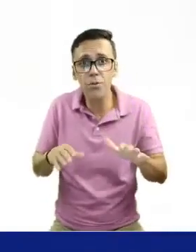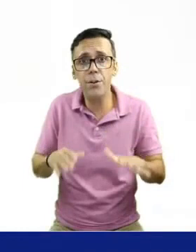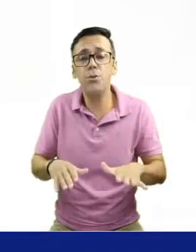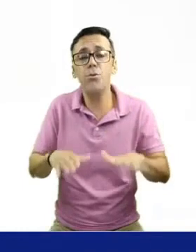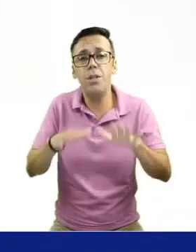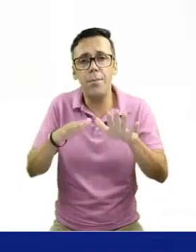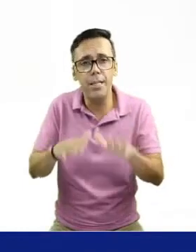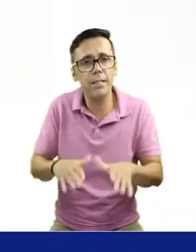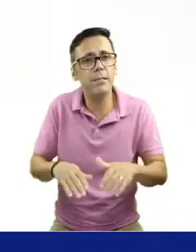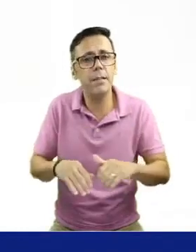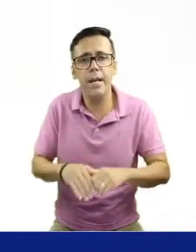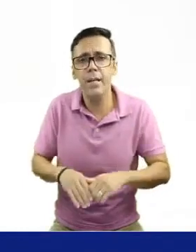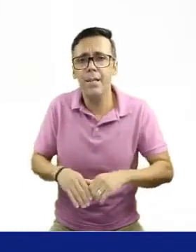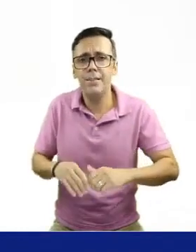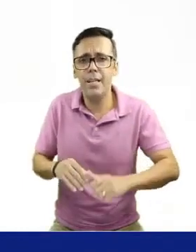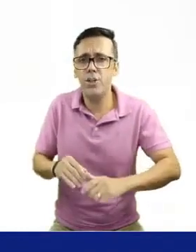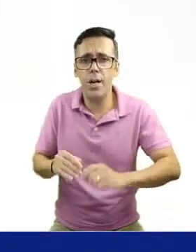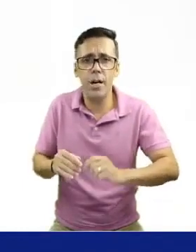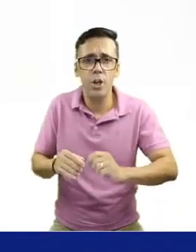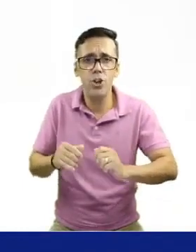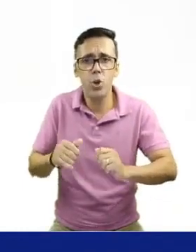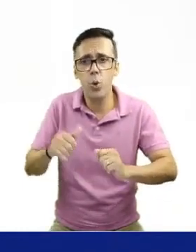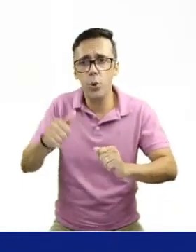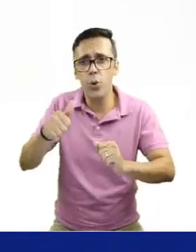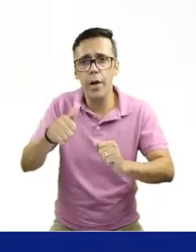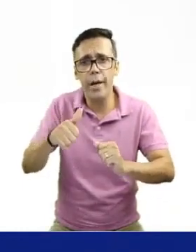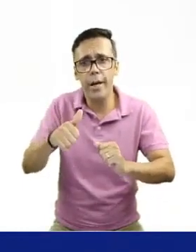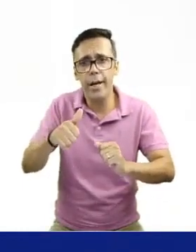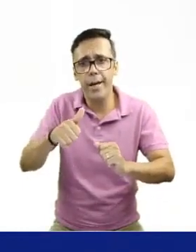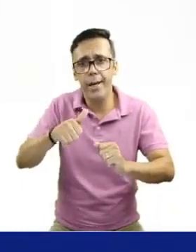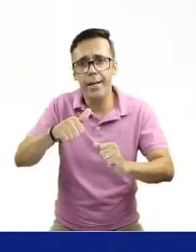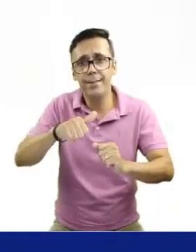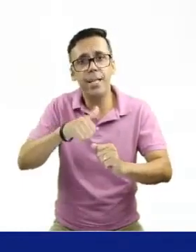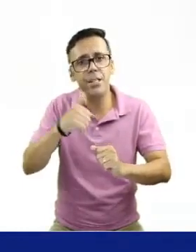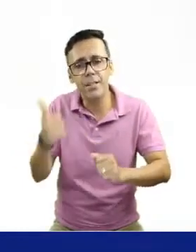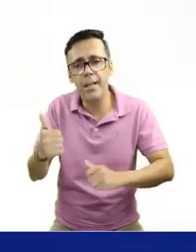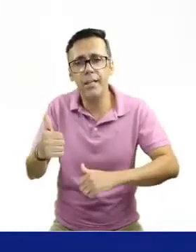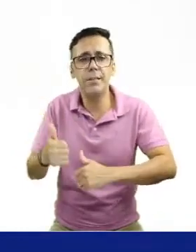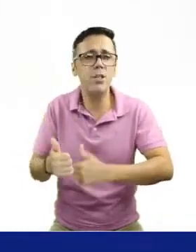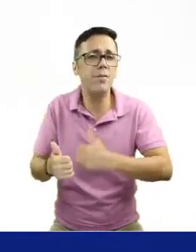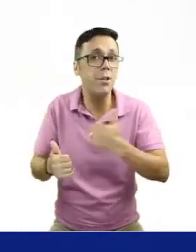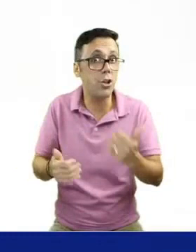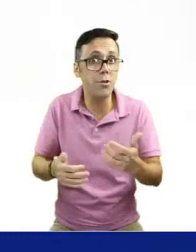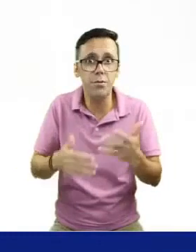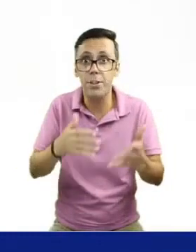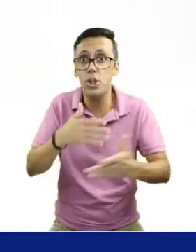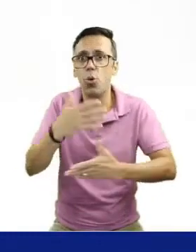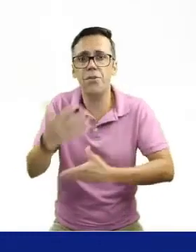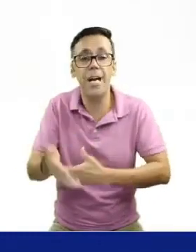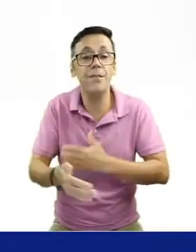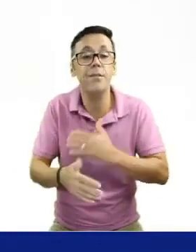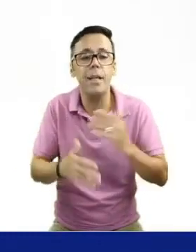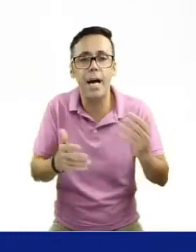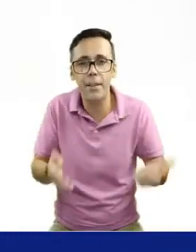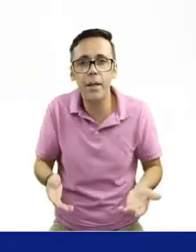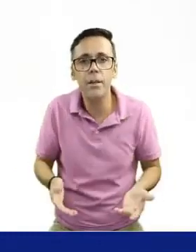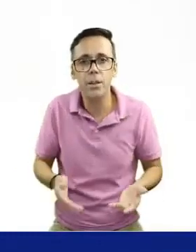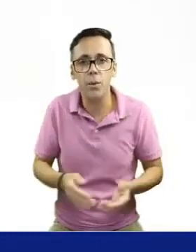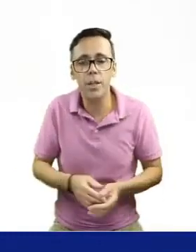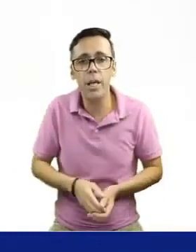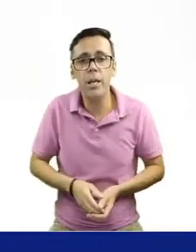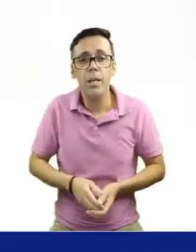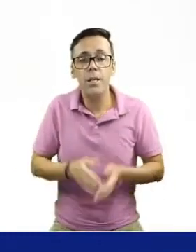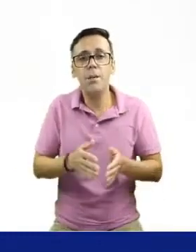nenhum vínculo trabalhista né seja de cunho CLT seja efetivo seja contrato